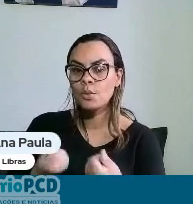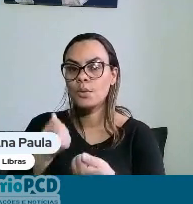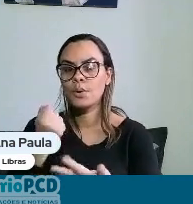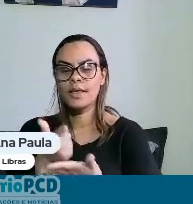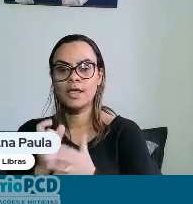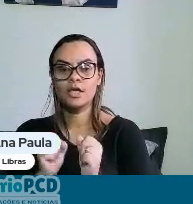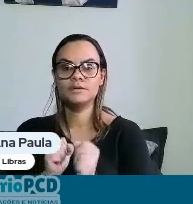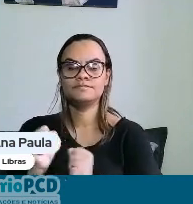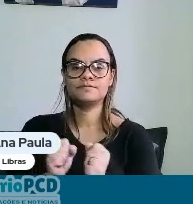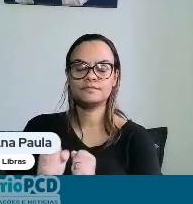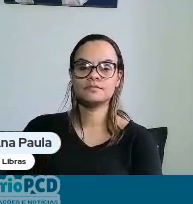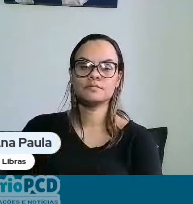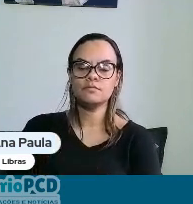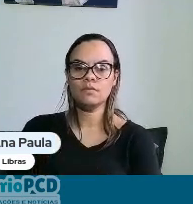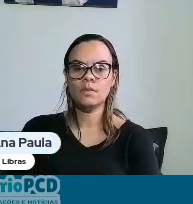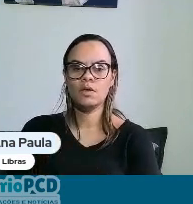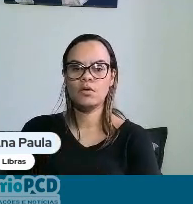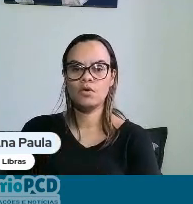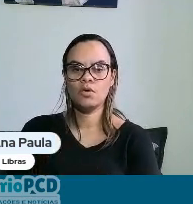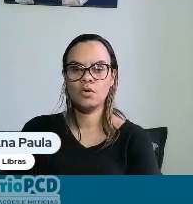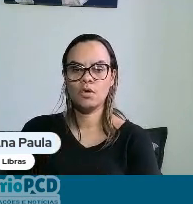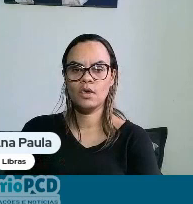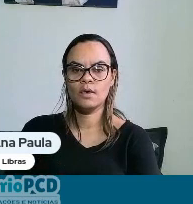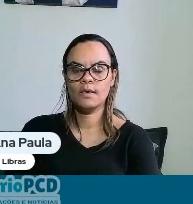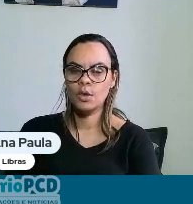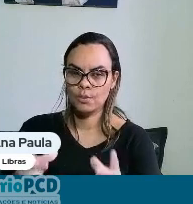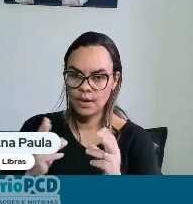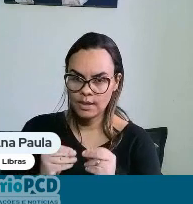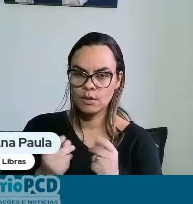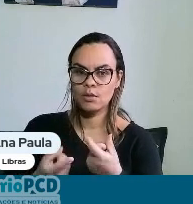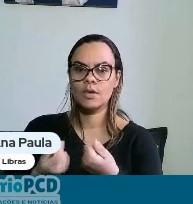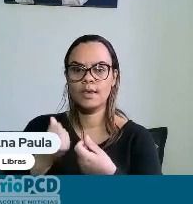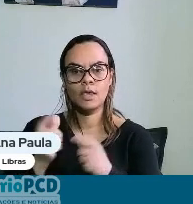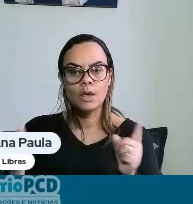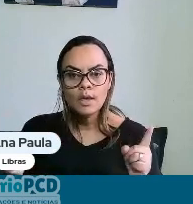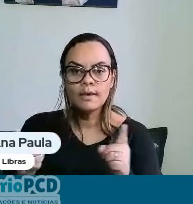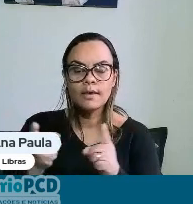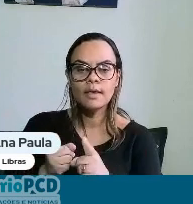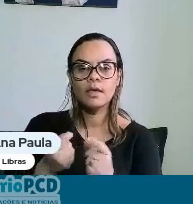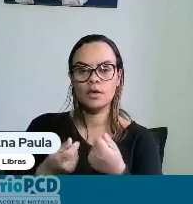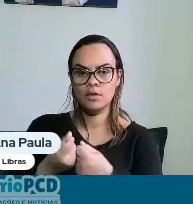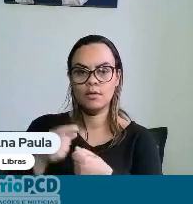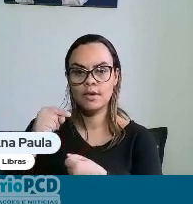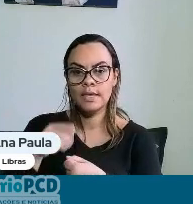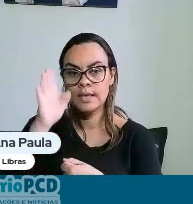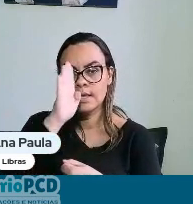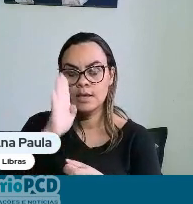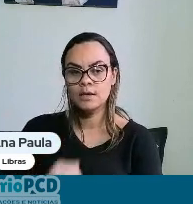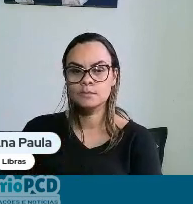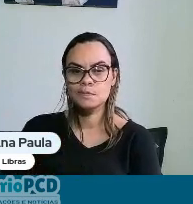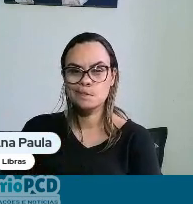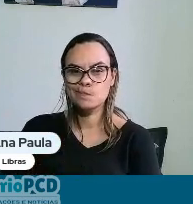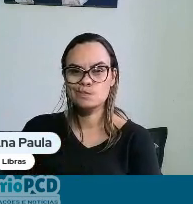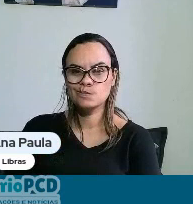indústria. Não que a indústria não merecesse uma tributação menor, porque a tributação no Brasil é uma